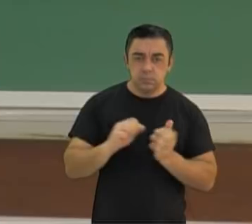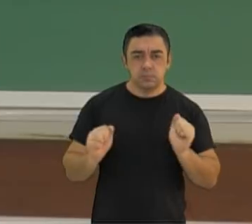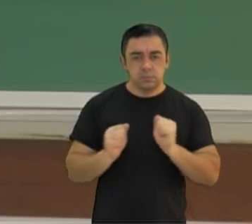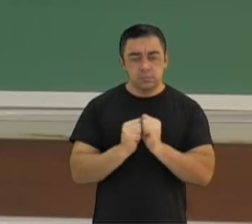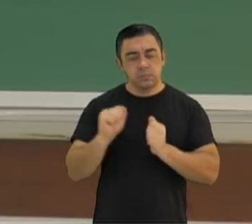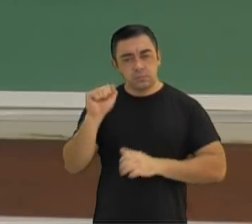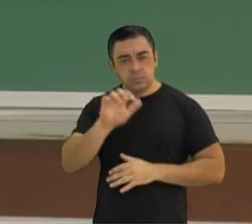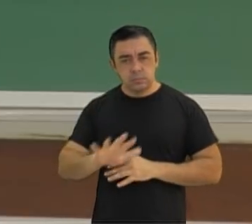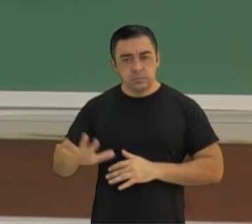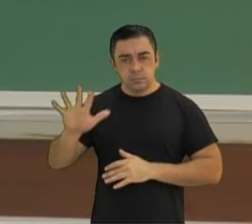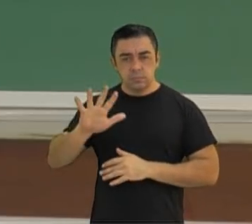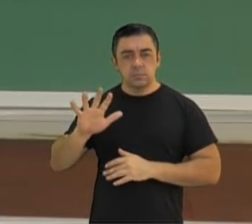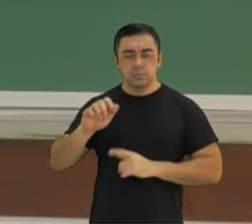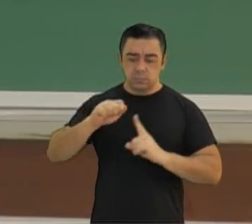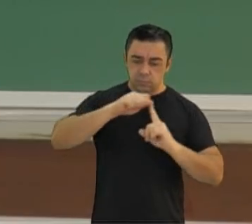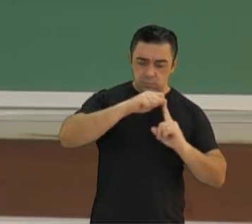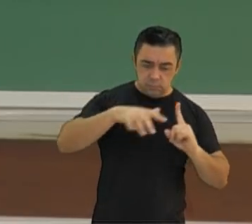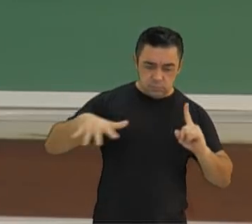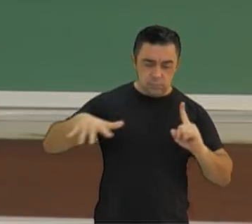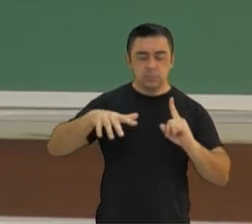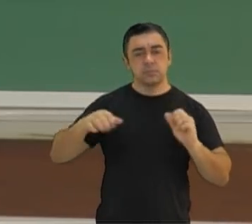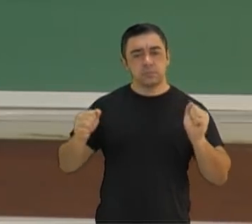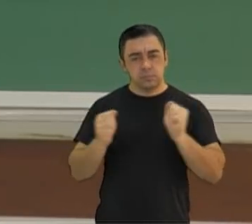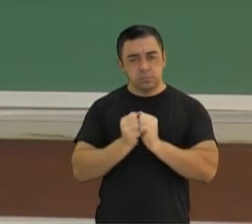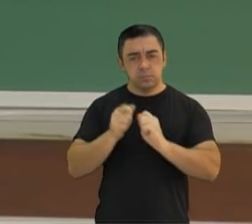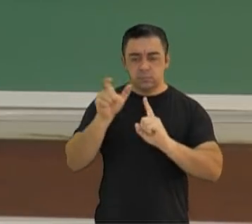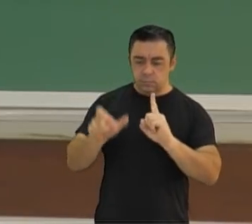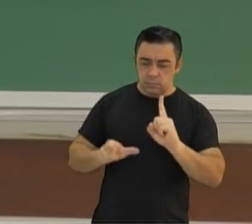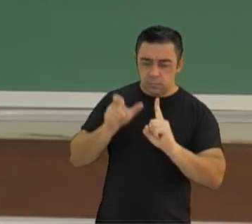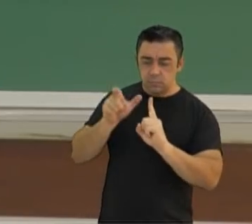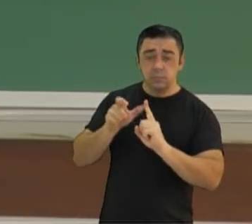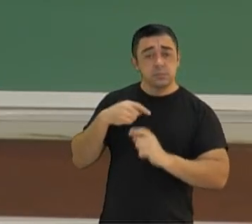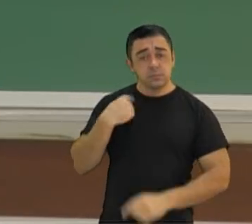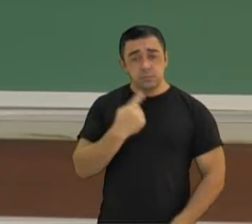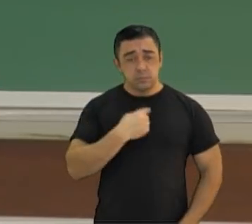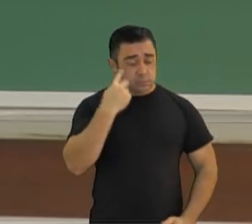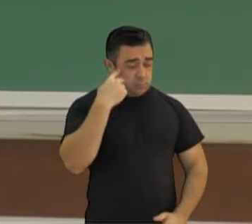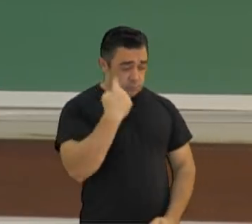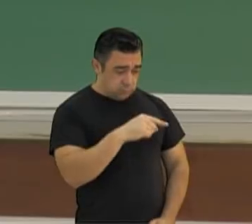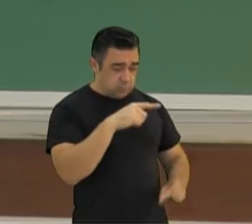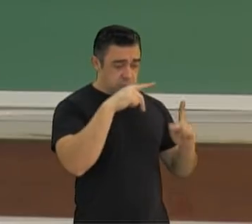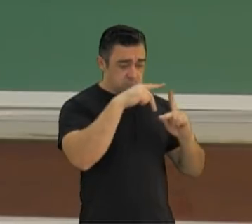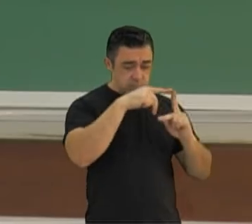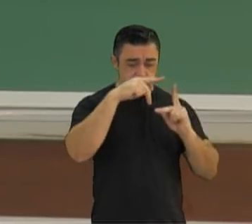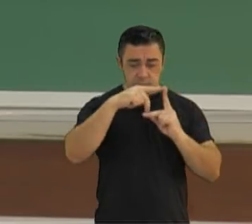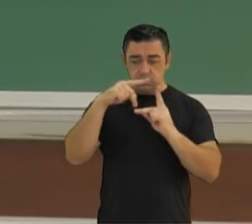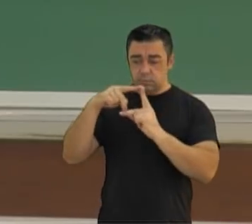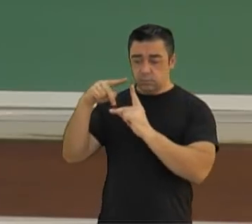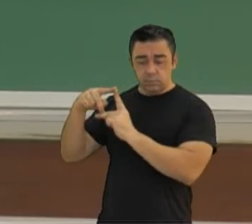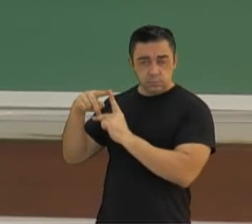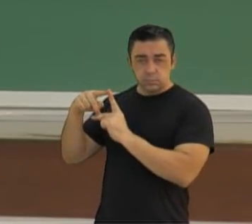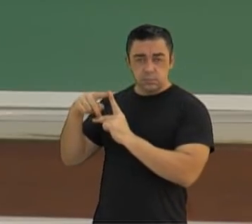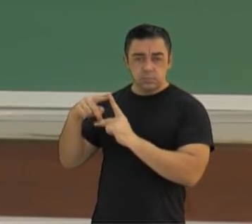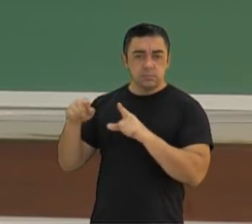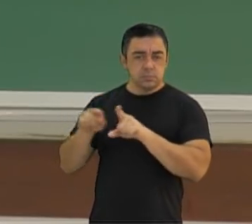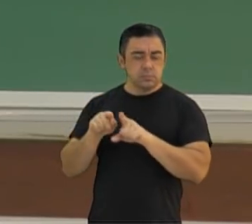essas imagens. E fomos fazendo as leituras ao mesmo tempo, da escrita, do texto verbal e da imagem, daquilo